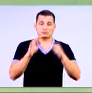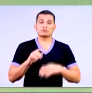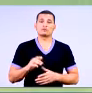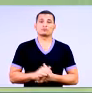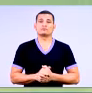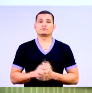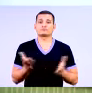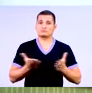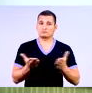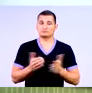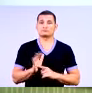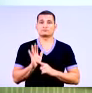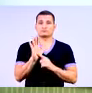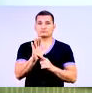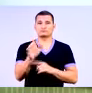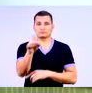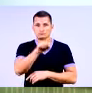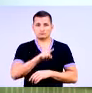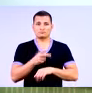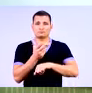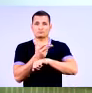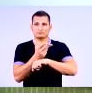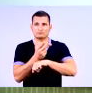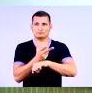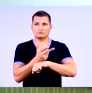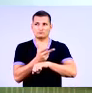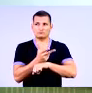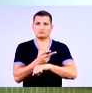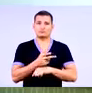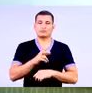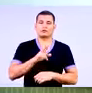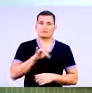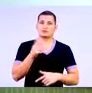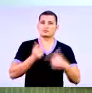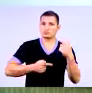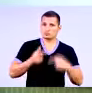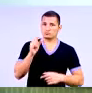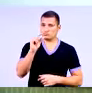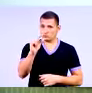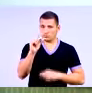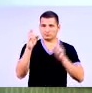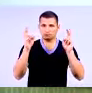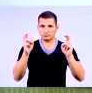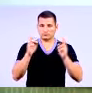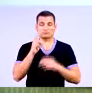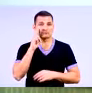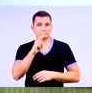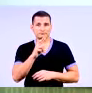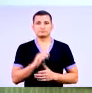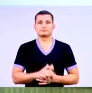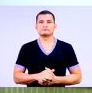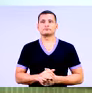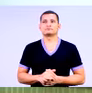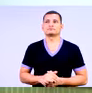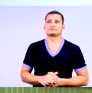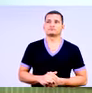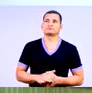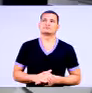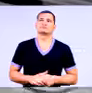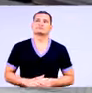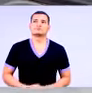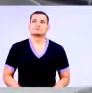vocês um vídeo que vai discutir um pouco essa questão. Vamos lá ver o vídeo.